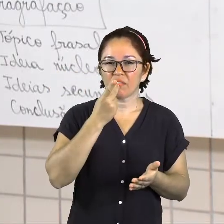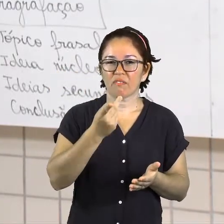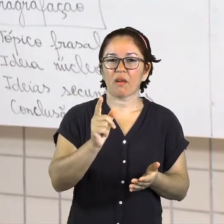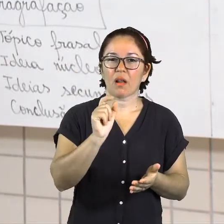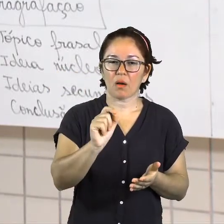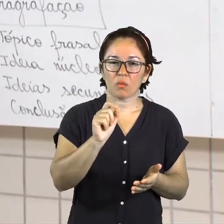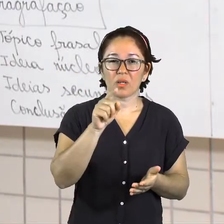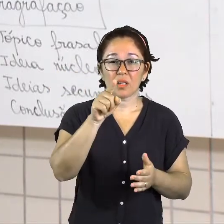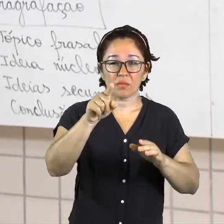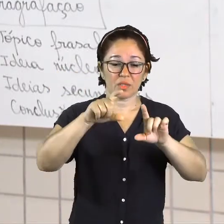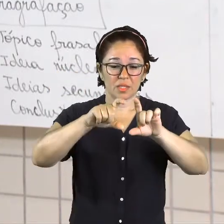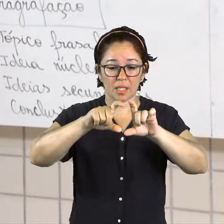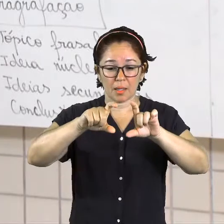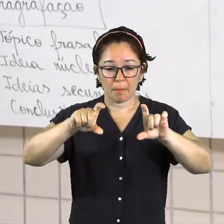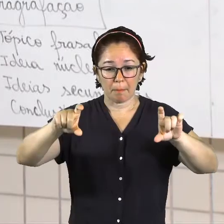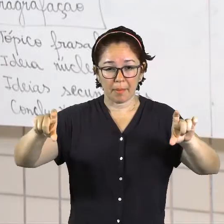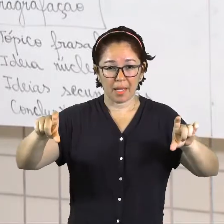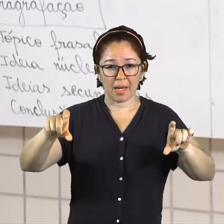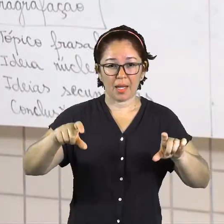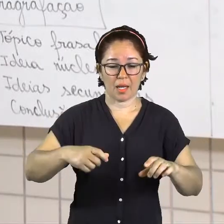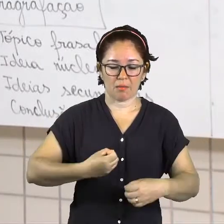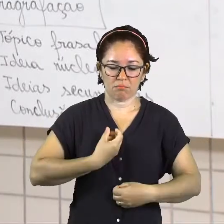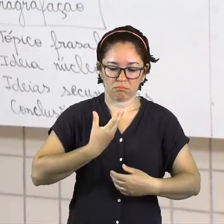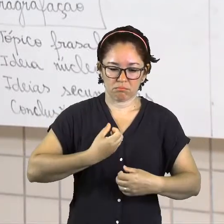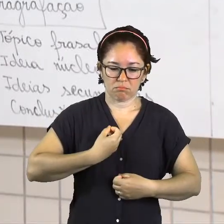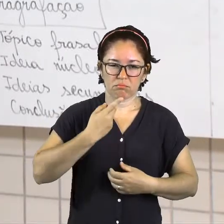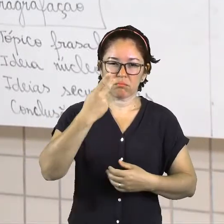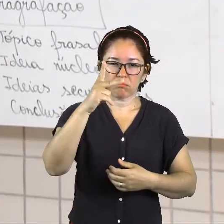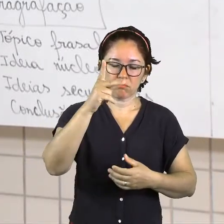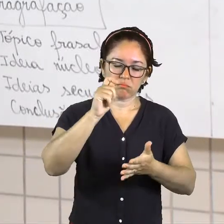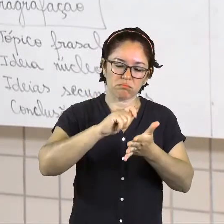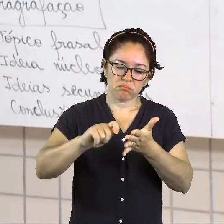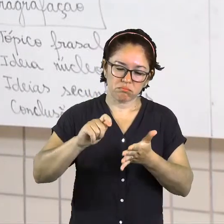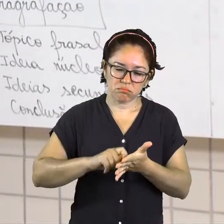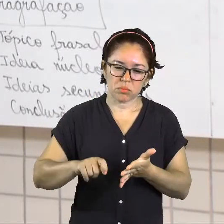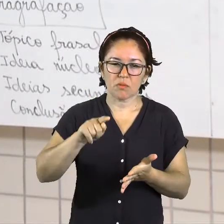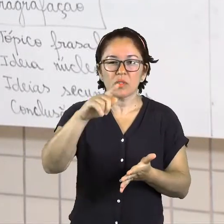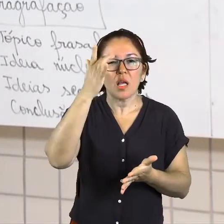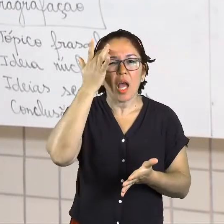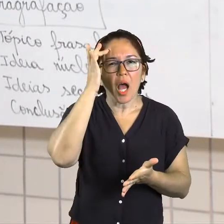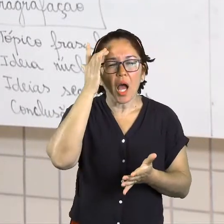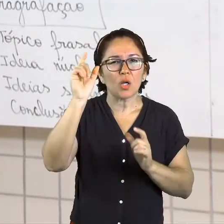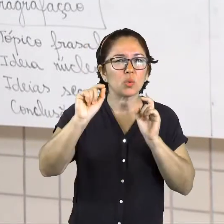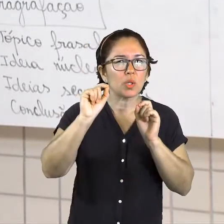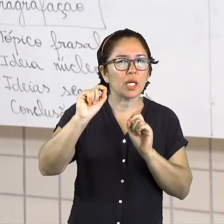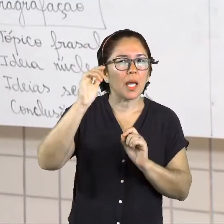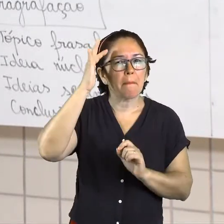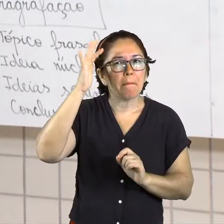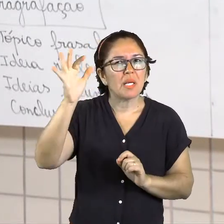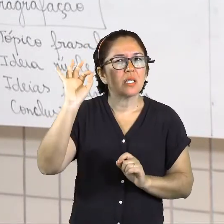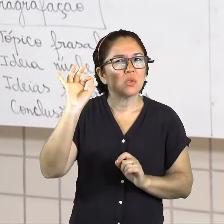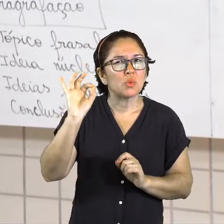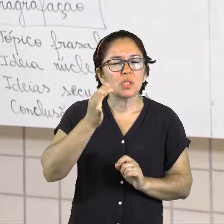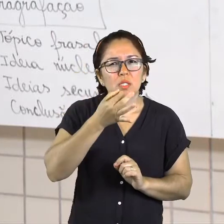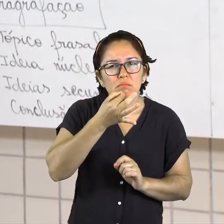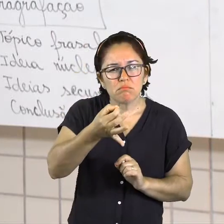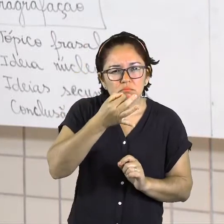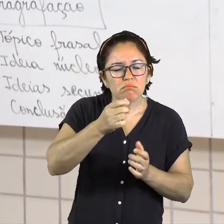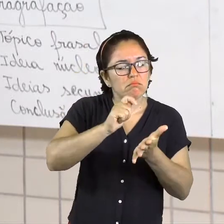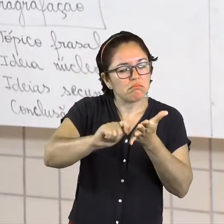um parágrafo opinativo para dar uma opinião de algo. Então, quando utilizar